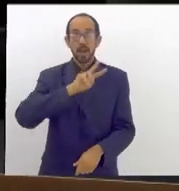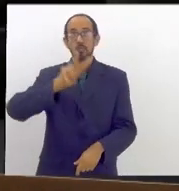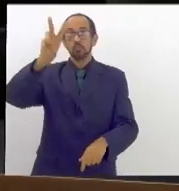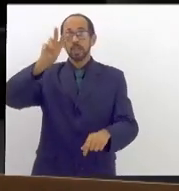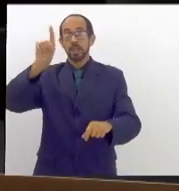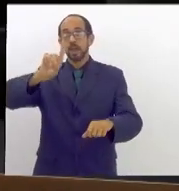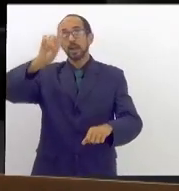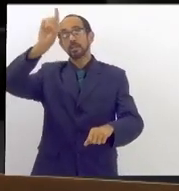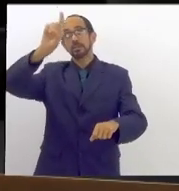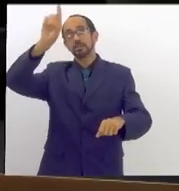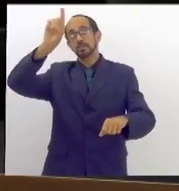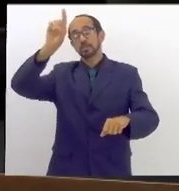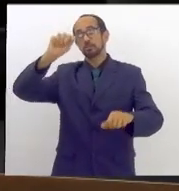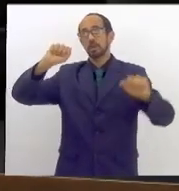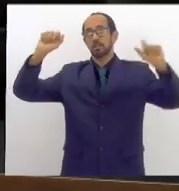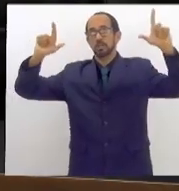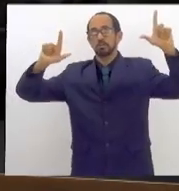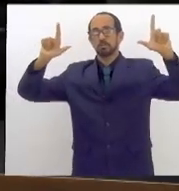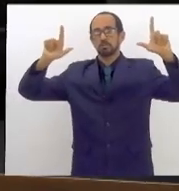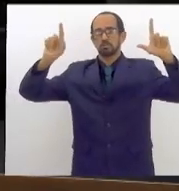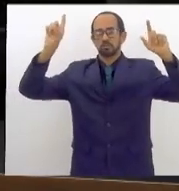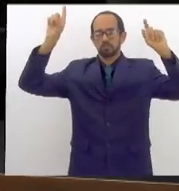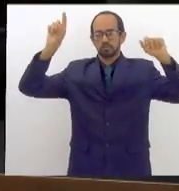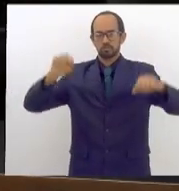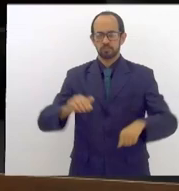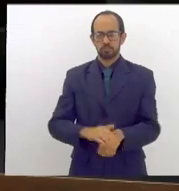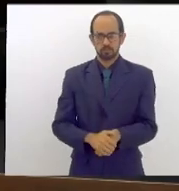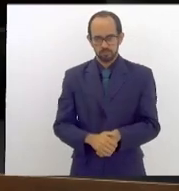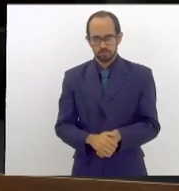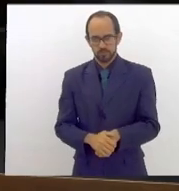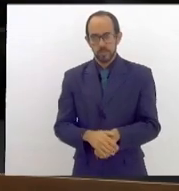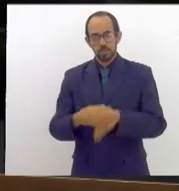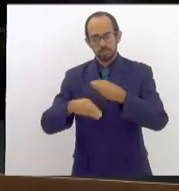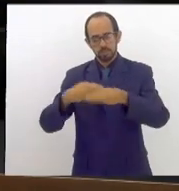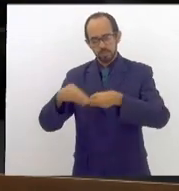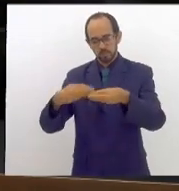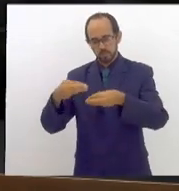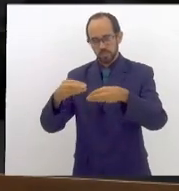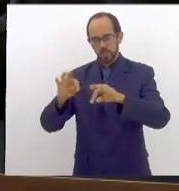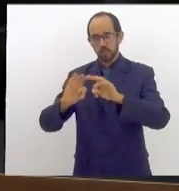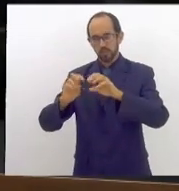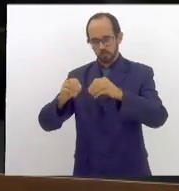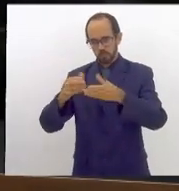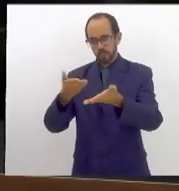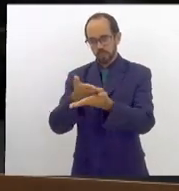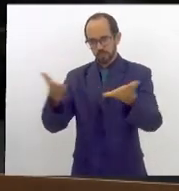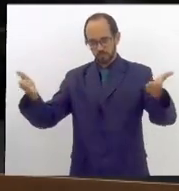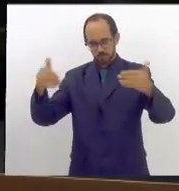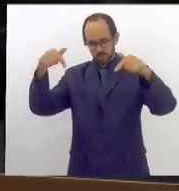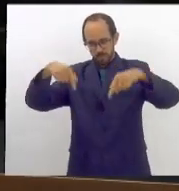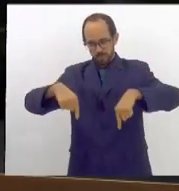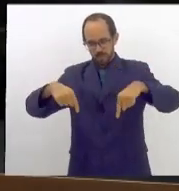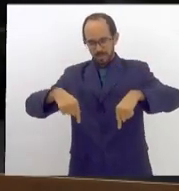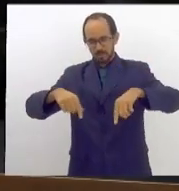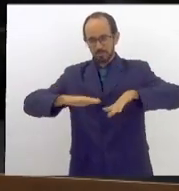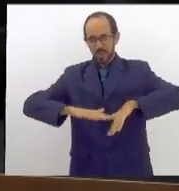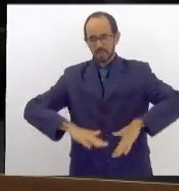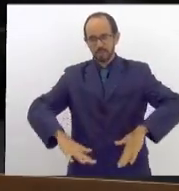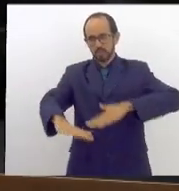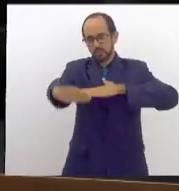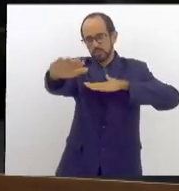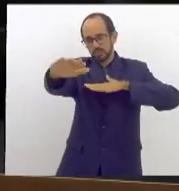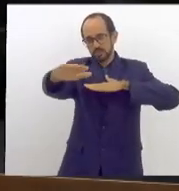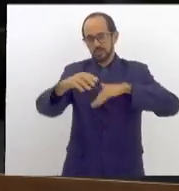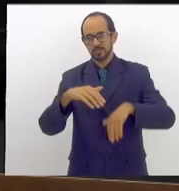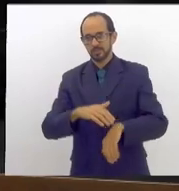que vai estar atrás do senhor misture-se com a planície misture-se com a planície